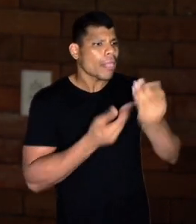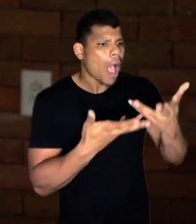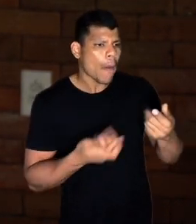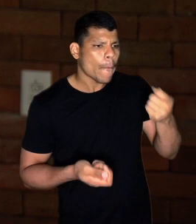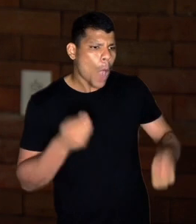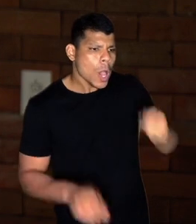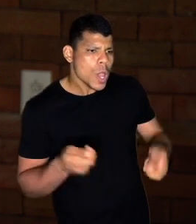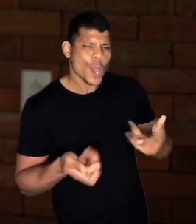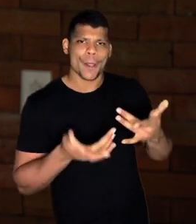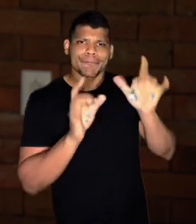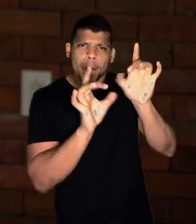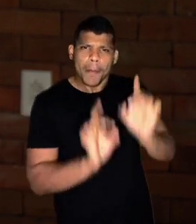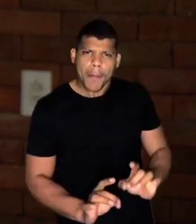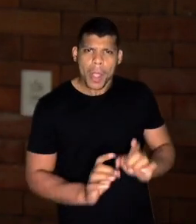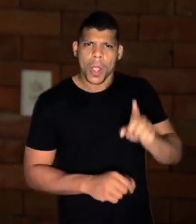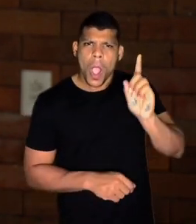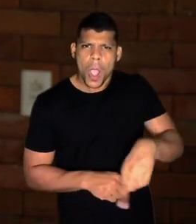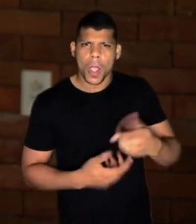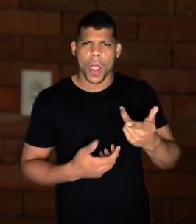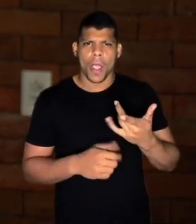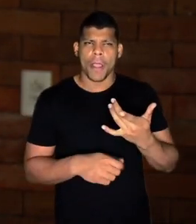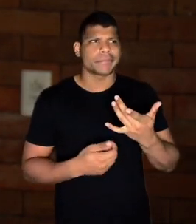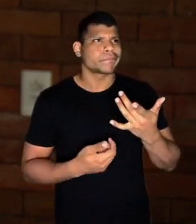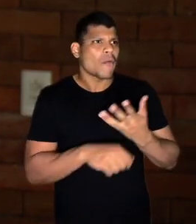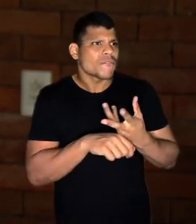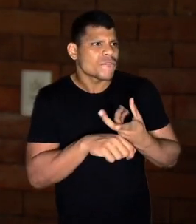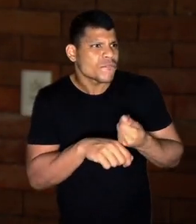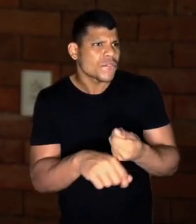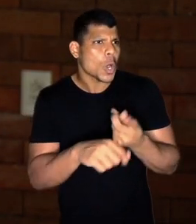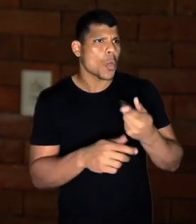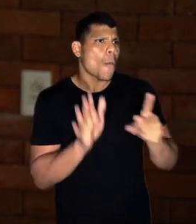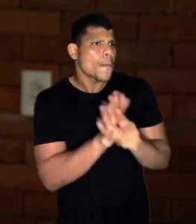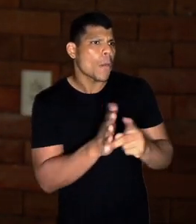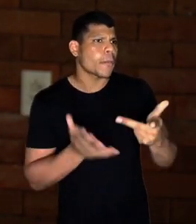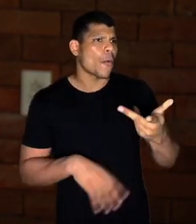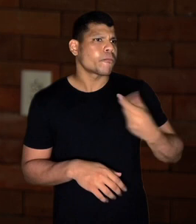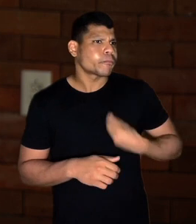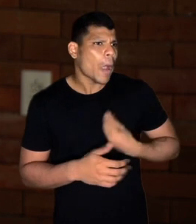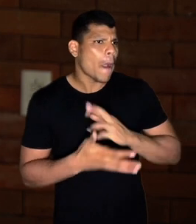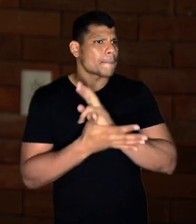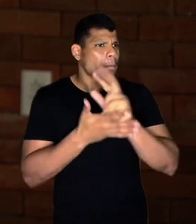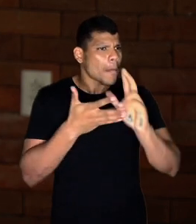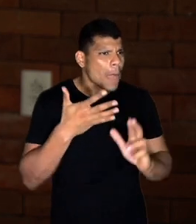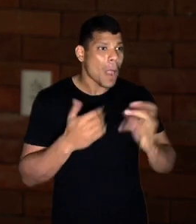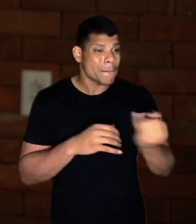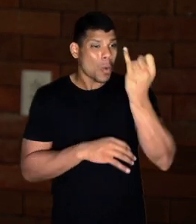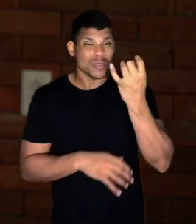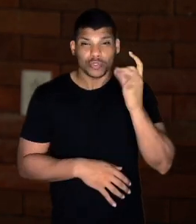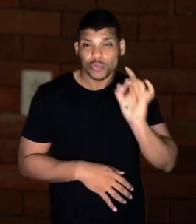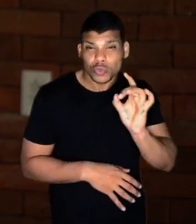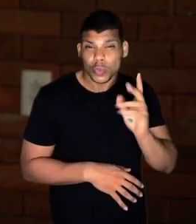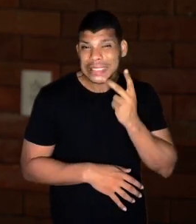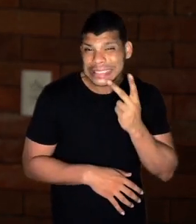essa festança nesse festeja que é um festejo de identidade né cultural muito importante não só para o